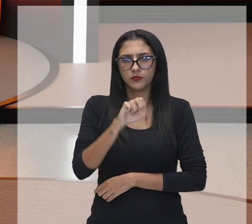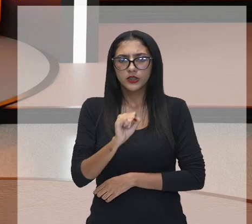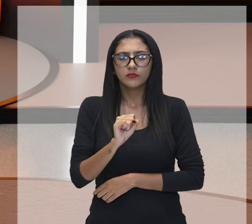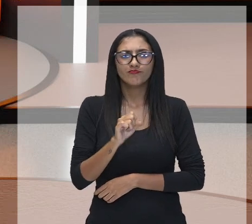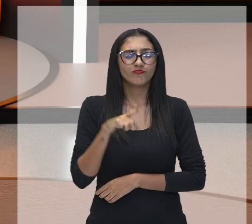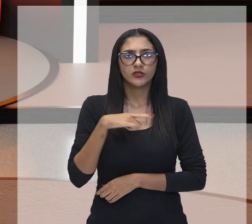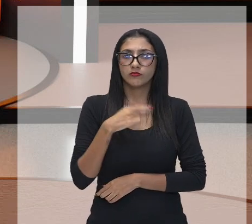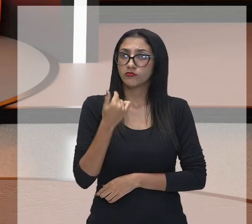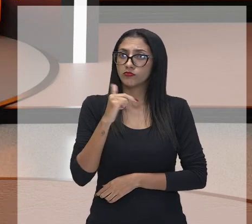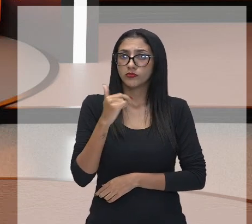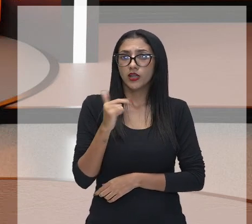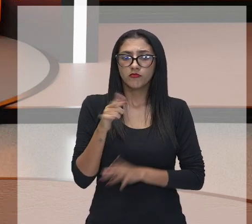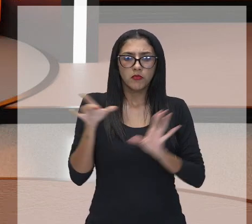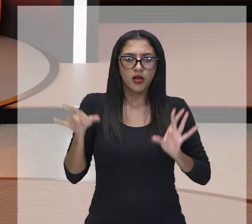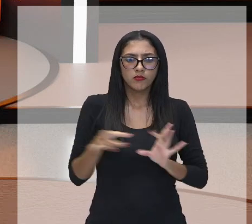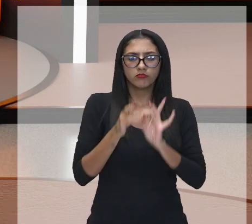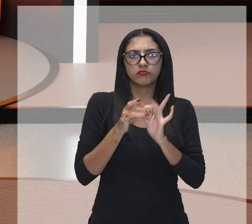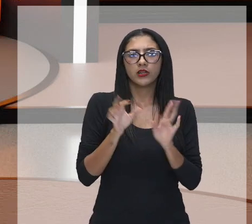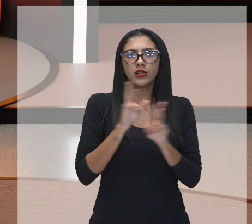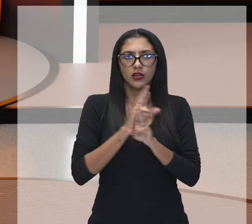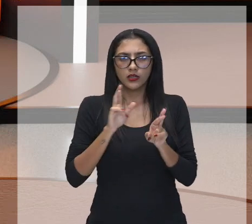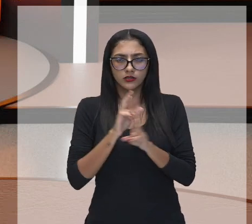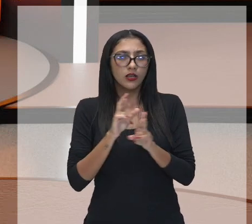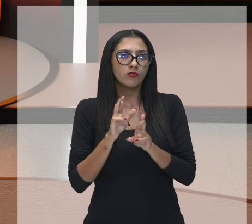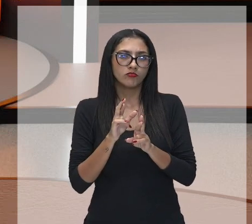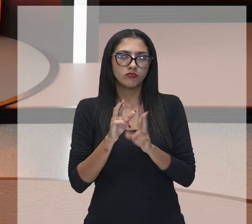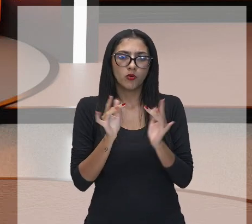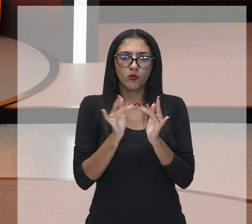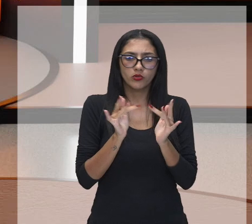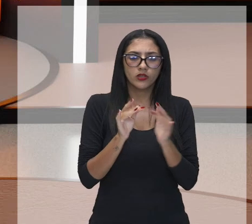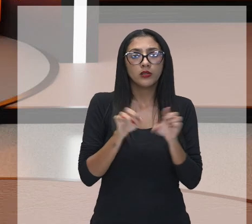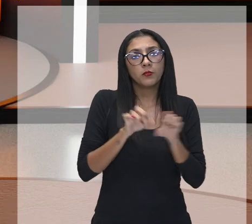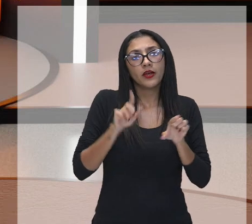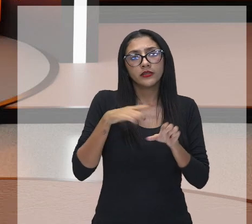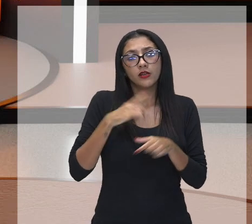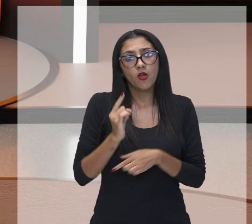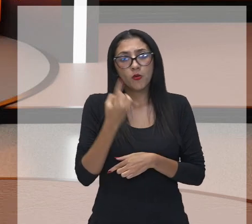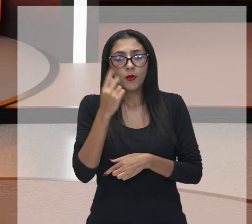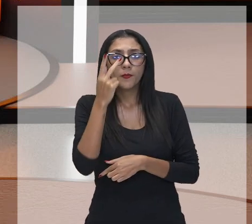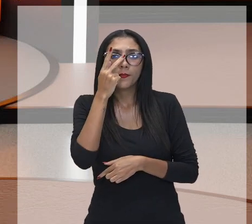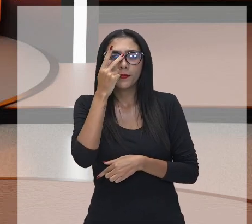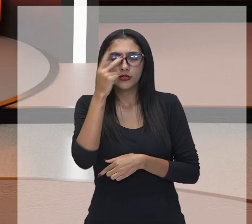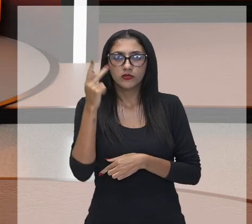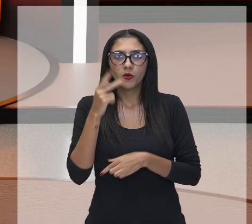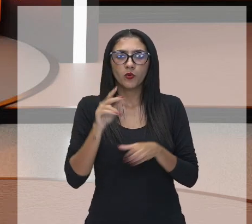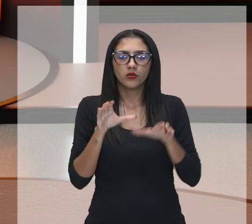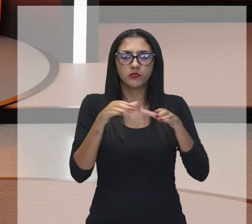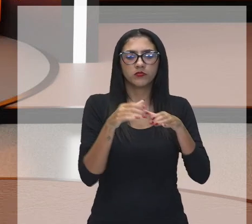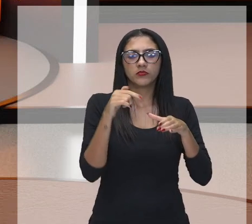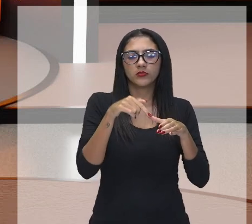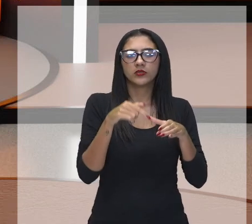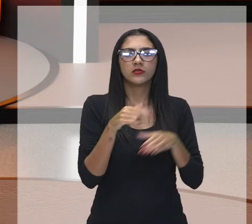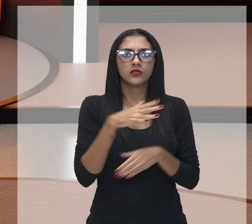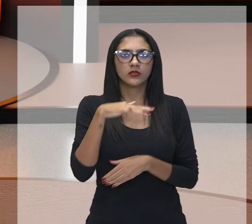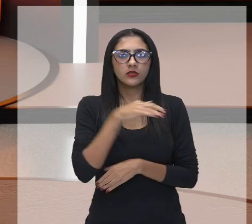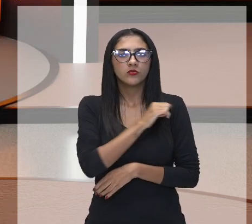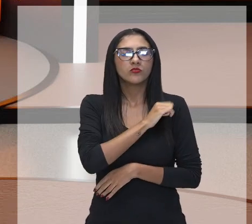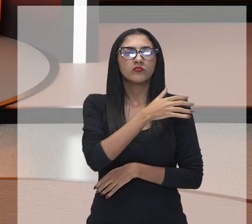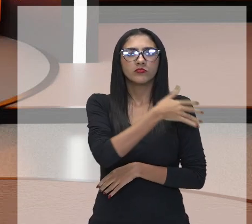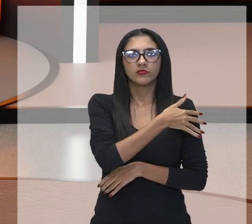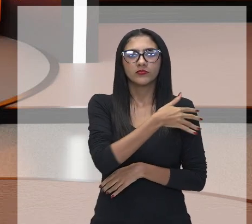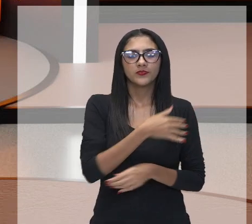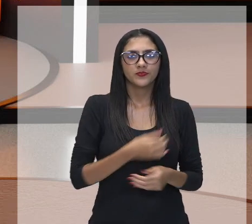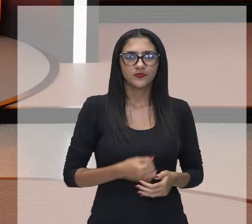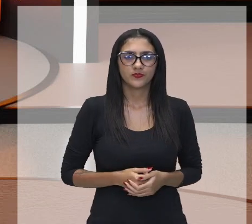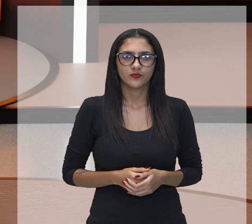participação direta, mas ele era um dos líderes do clube militar. E esse clube militar tinha a presença de tenentes. Então,